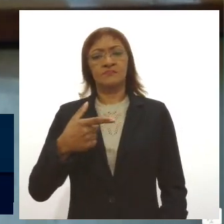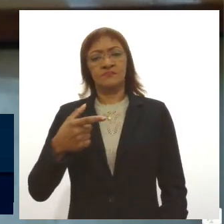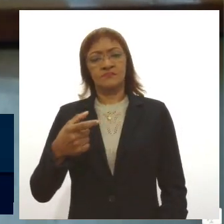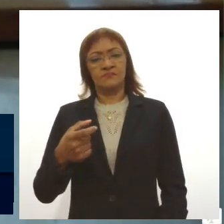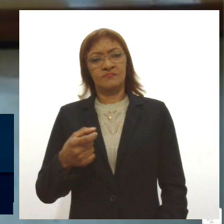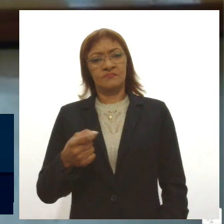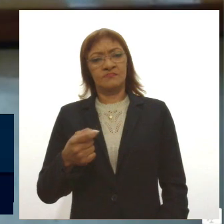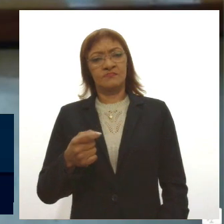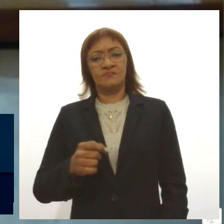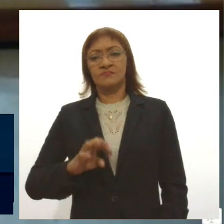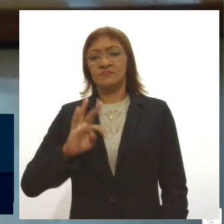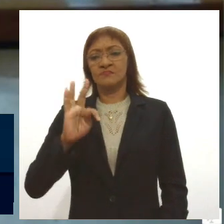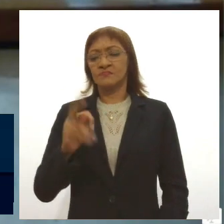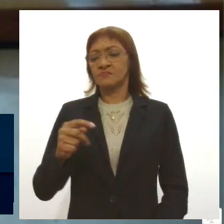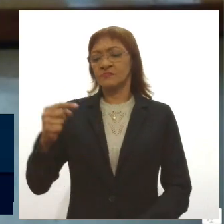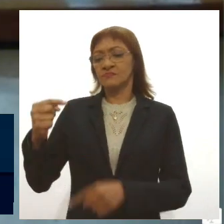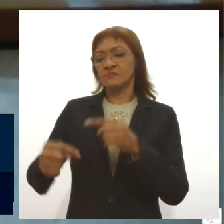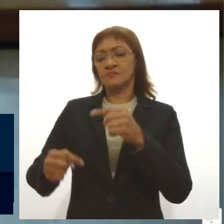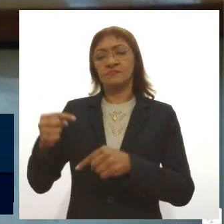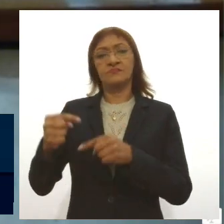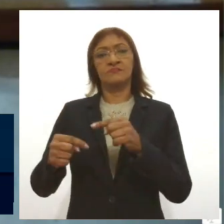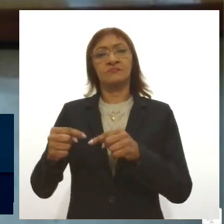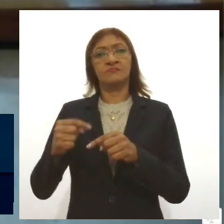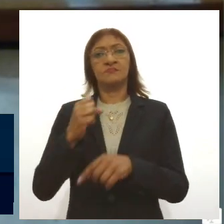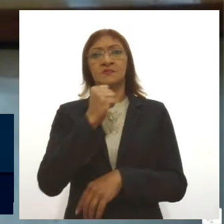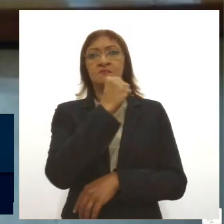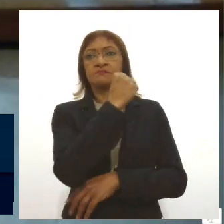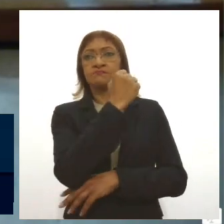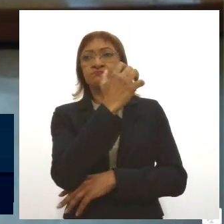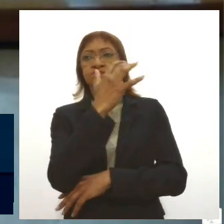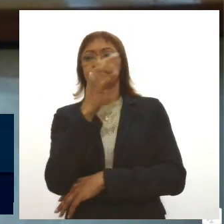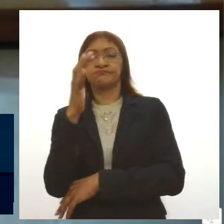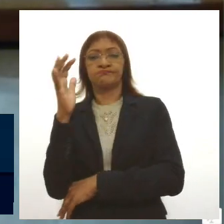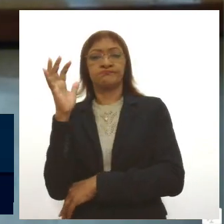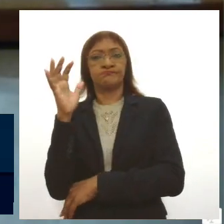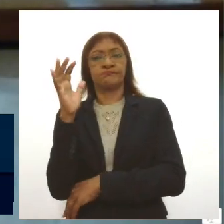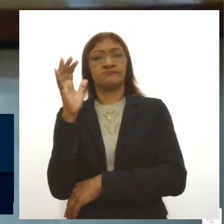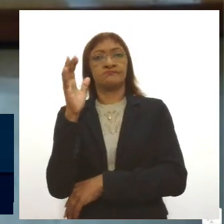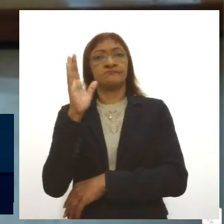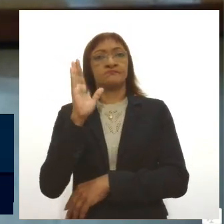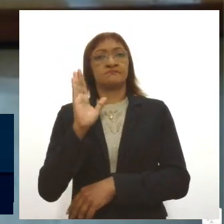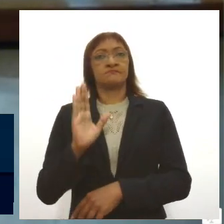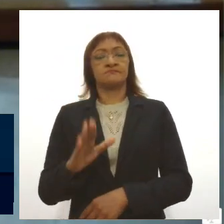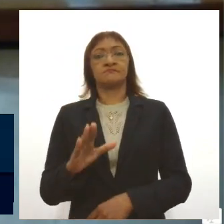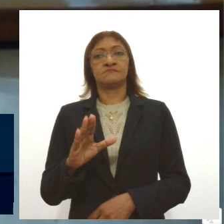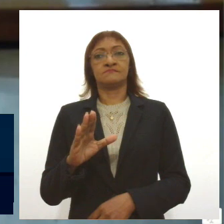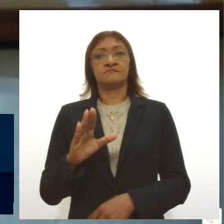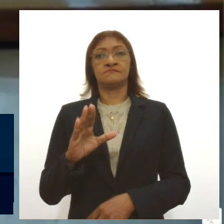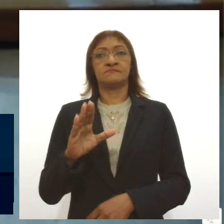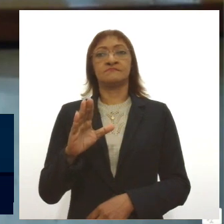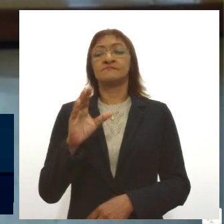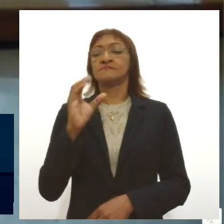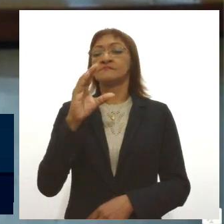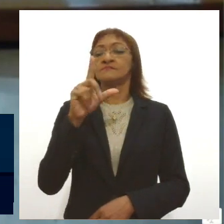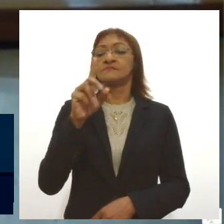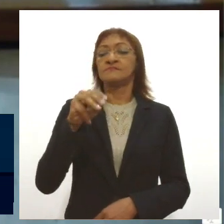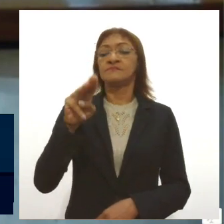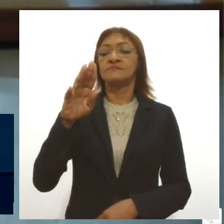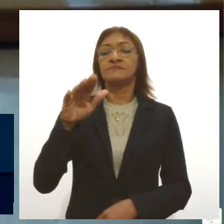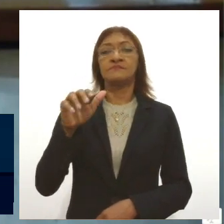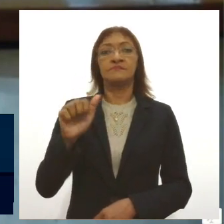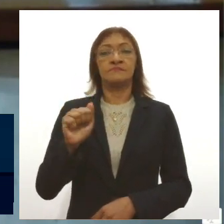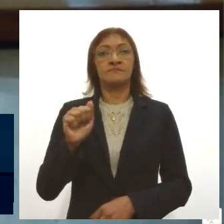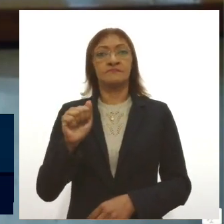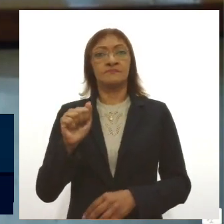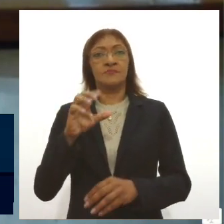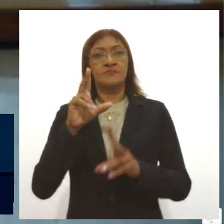que é toda essa política de mudanças climáticas. Nós temos esse fórum vai se debruçar